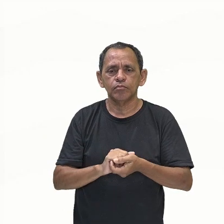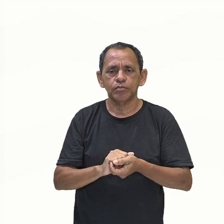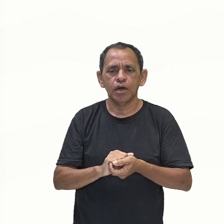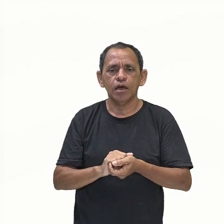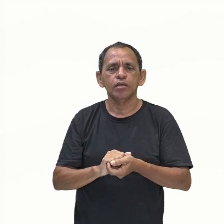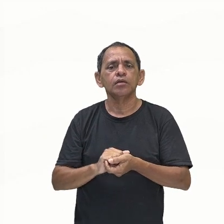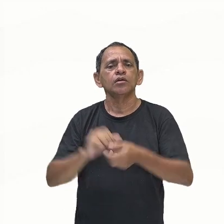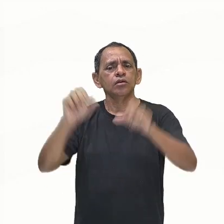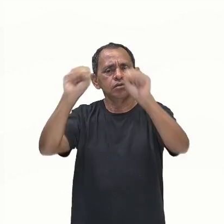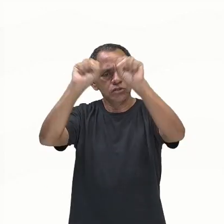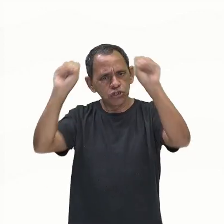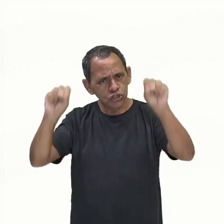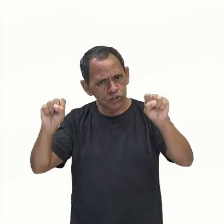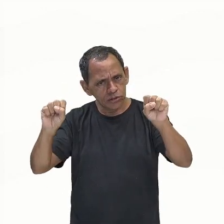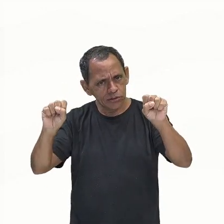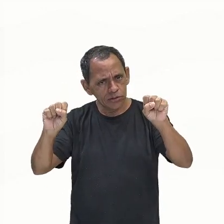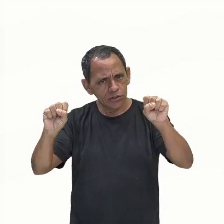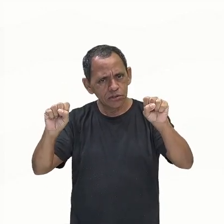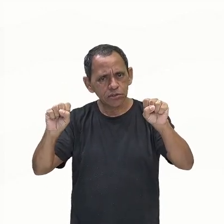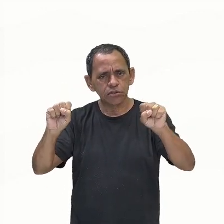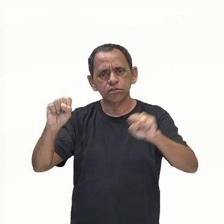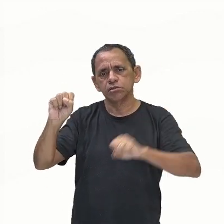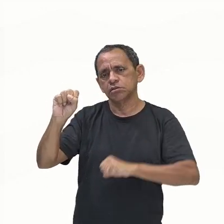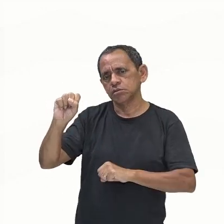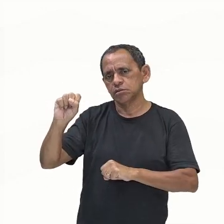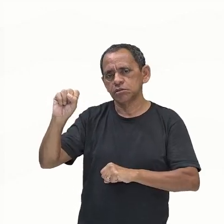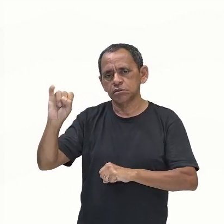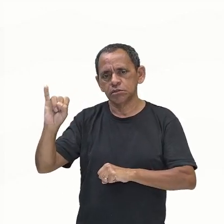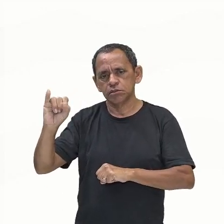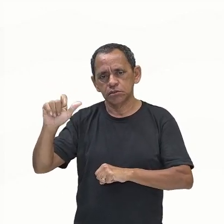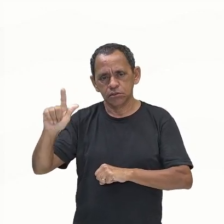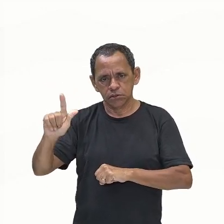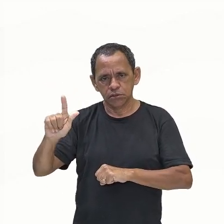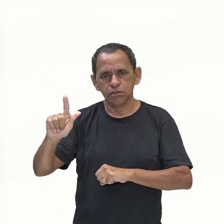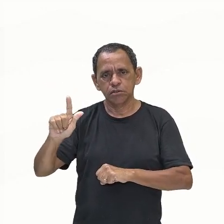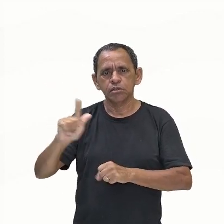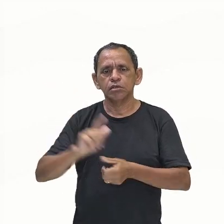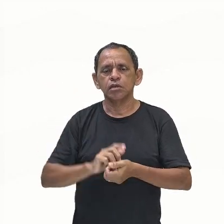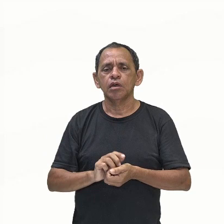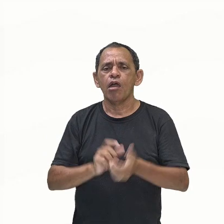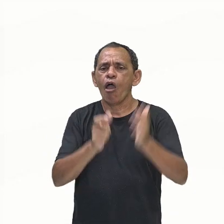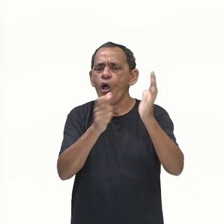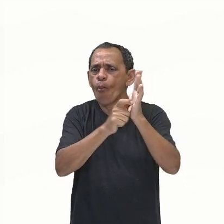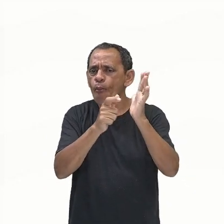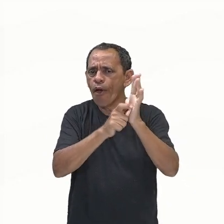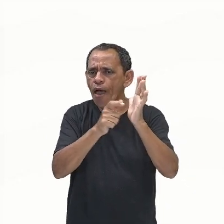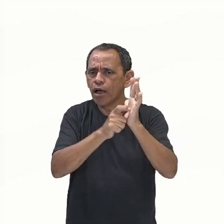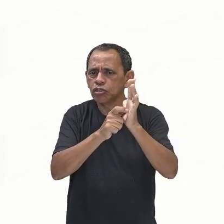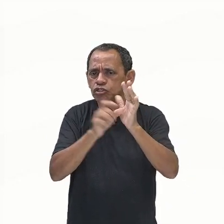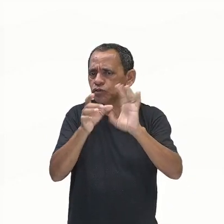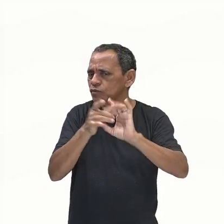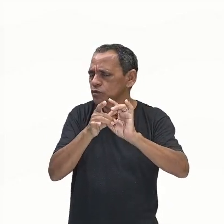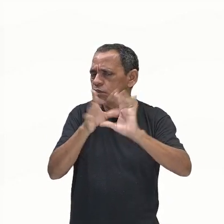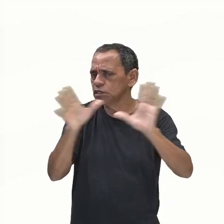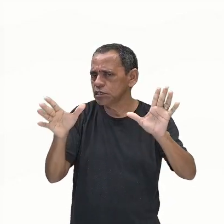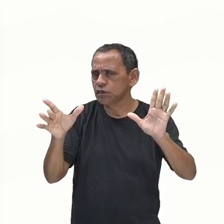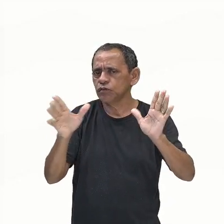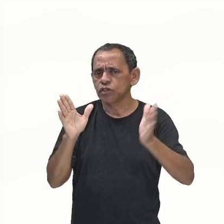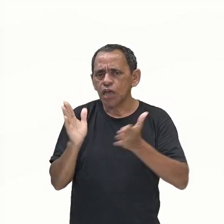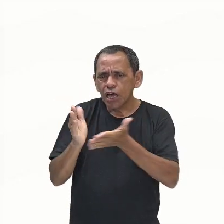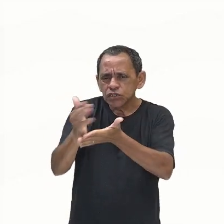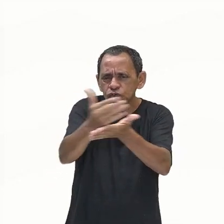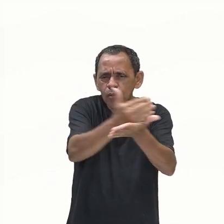né? Que é o QuantumGIS. Então ele é um software livre e todos os dados que eu utilizei, todas